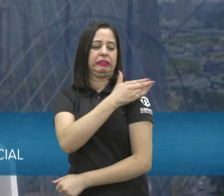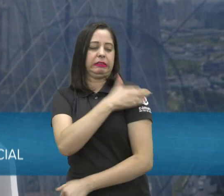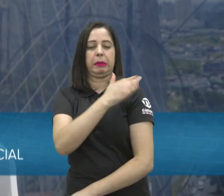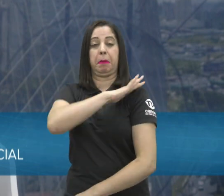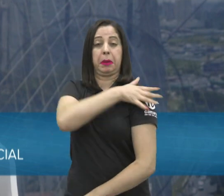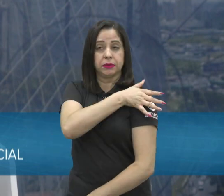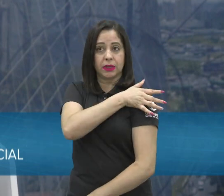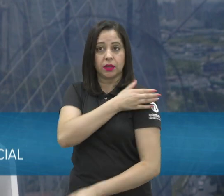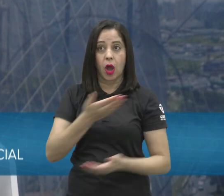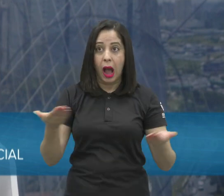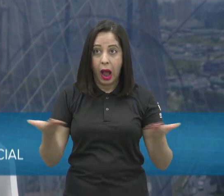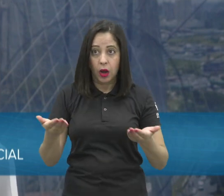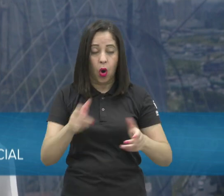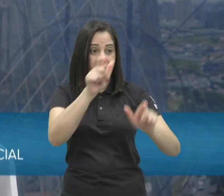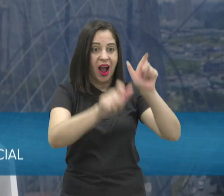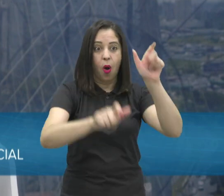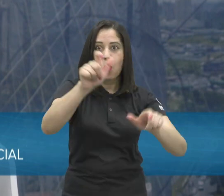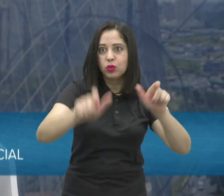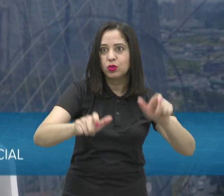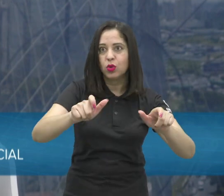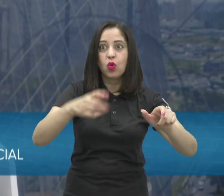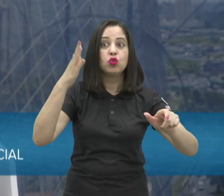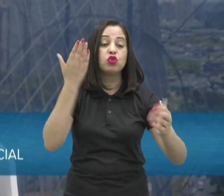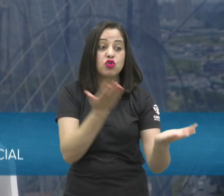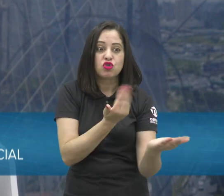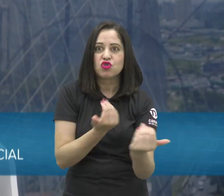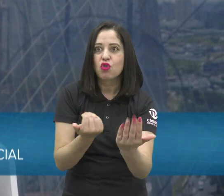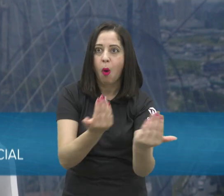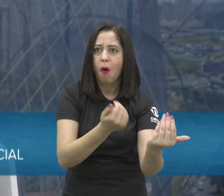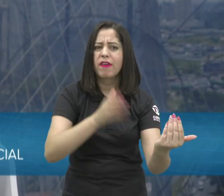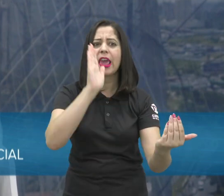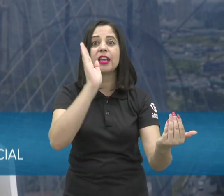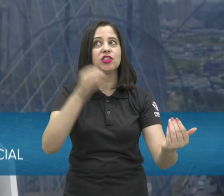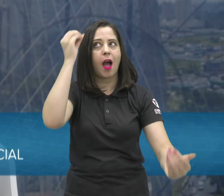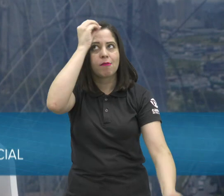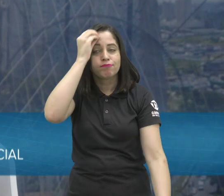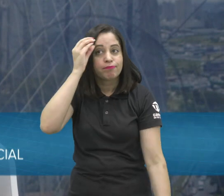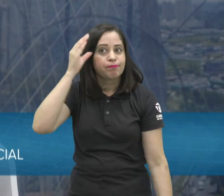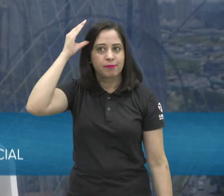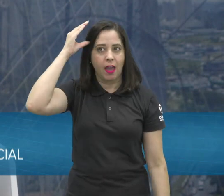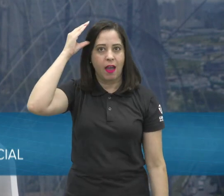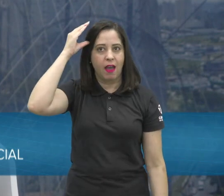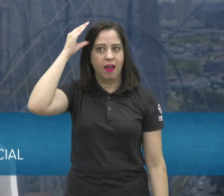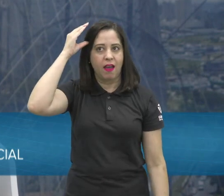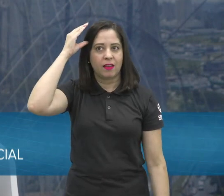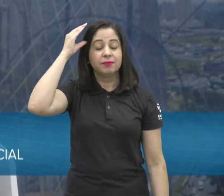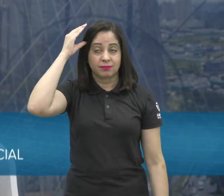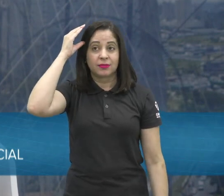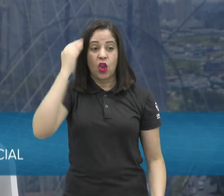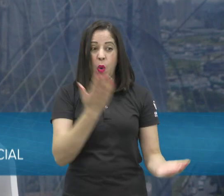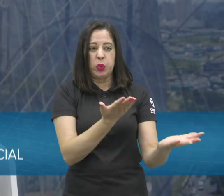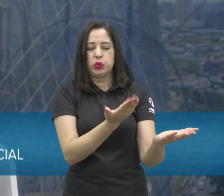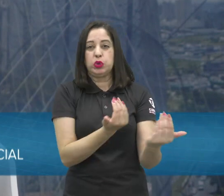está muito mais informado também, né, e também um pouco mais resistente com aquilo que é repetido dessa